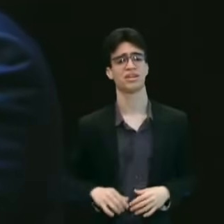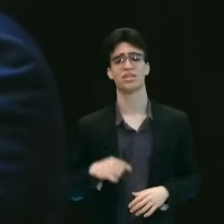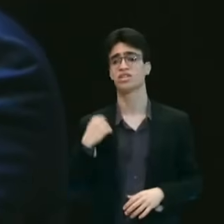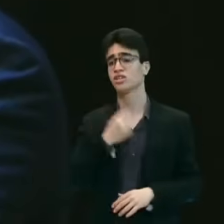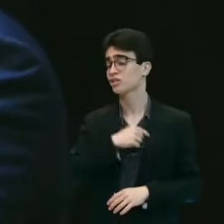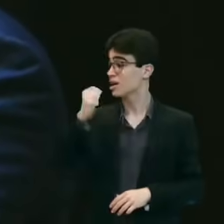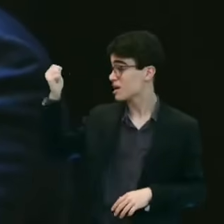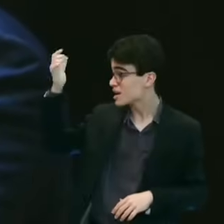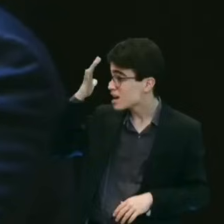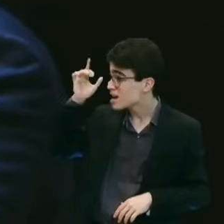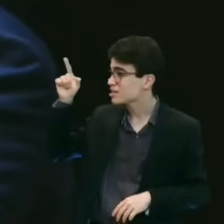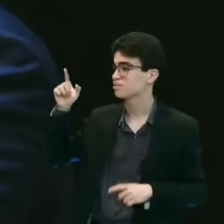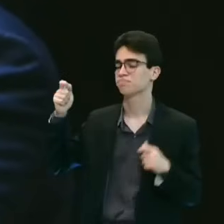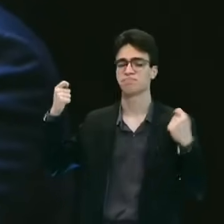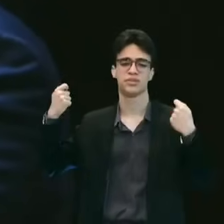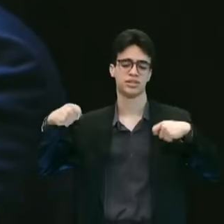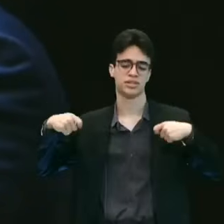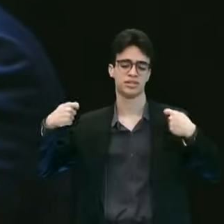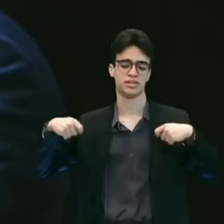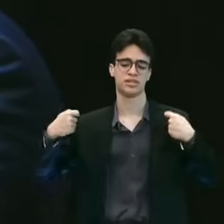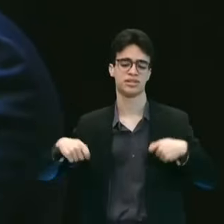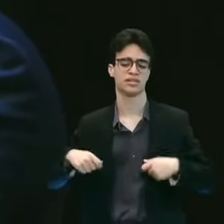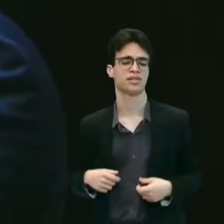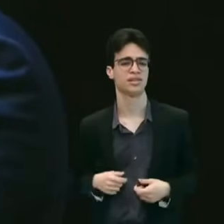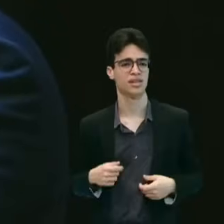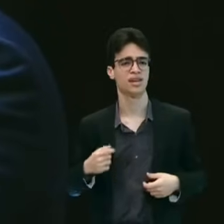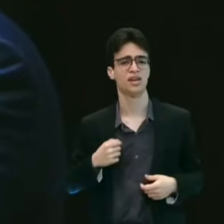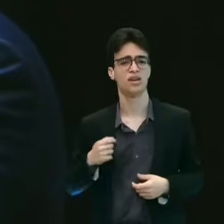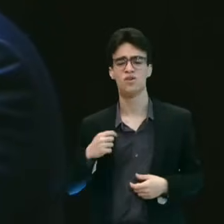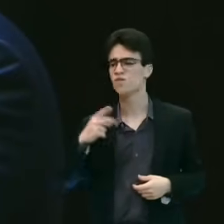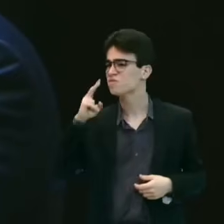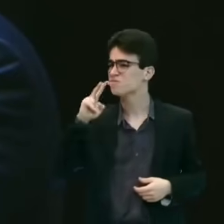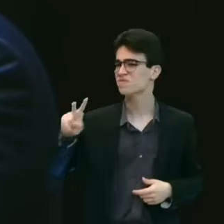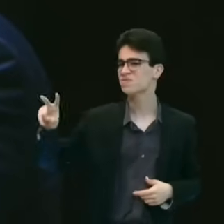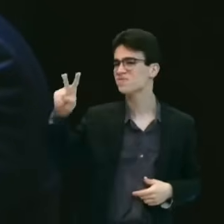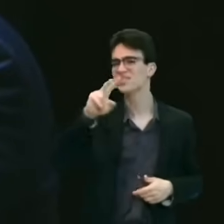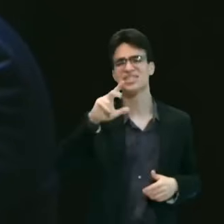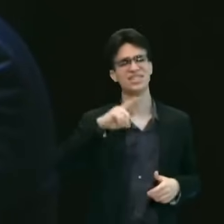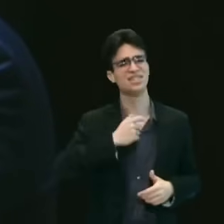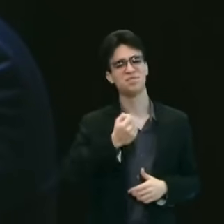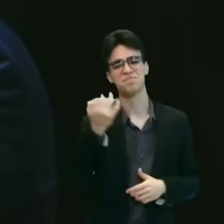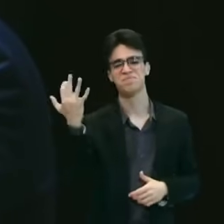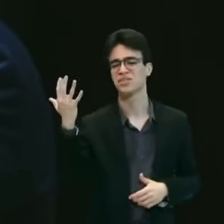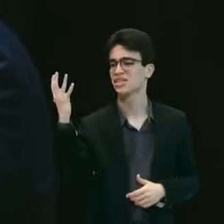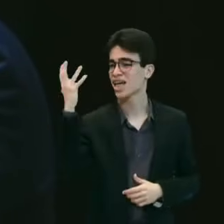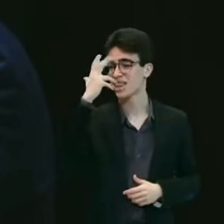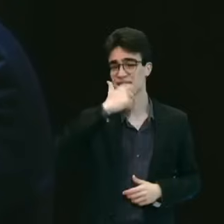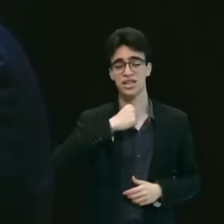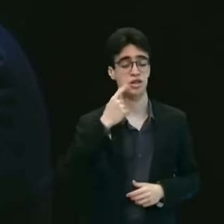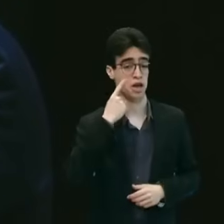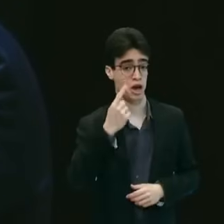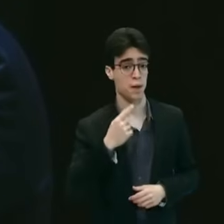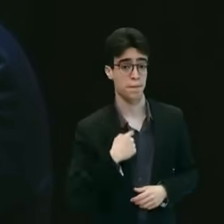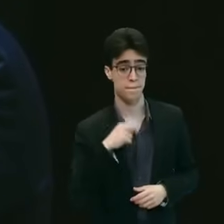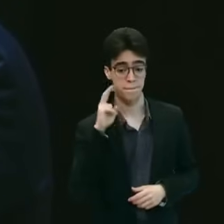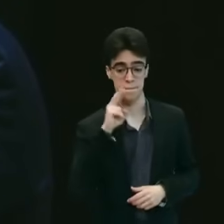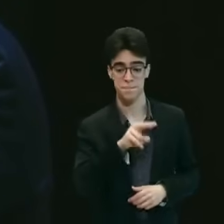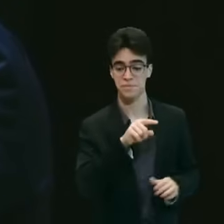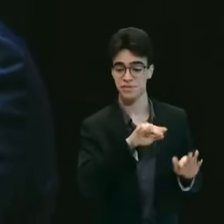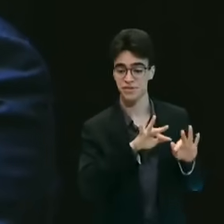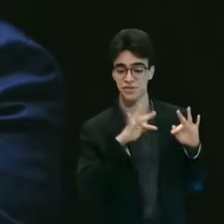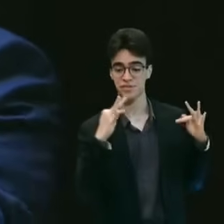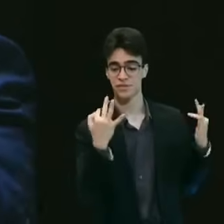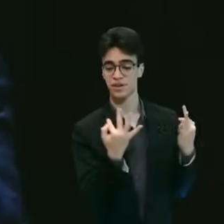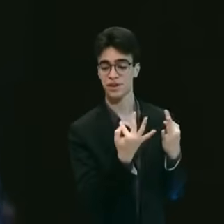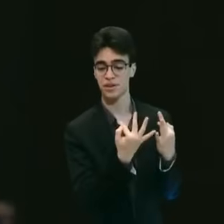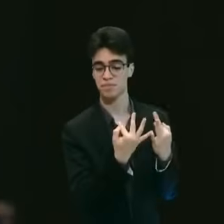de Deus. Eu já vi cada coisa tão linda. Eu já vi, por exemplo, uma família